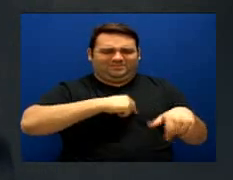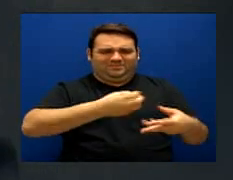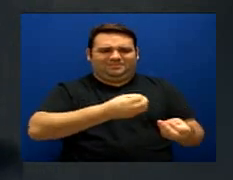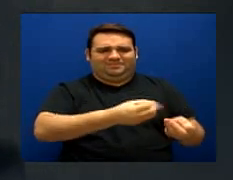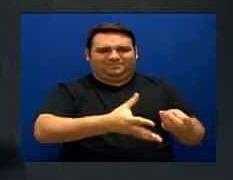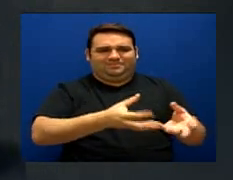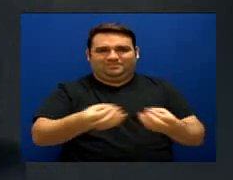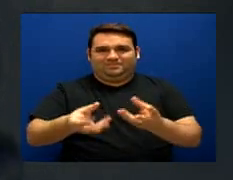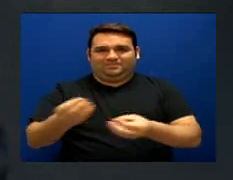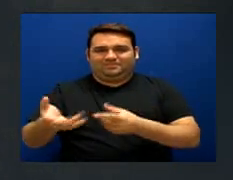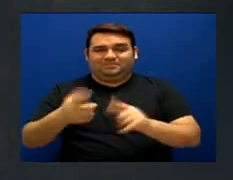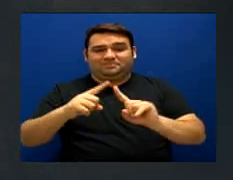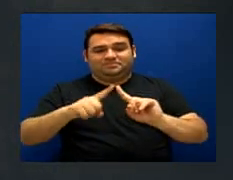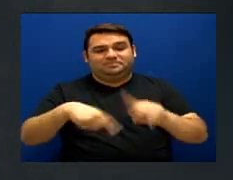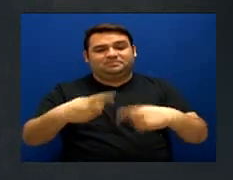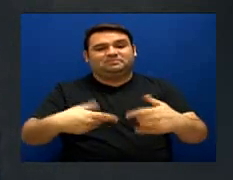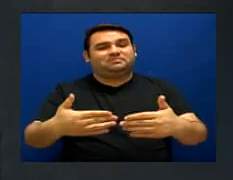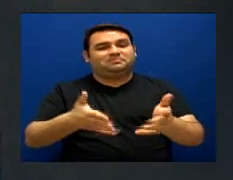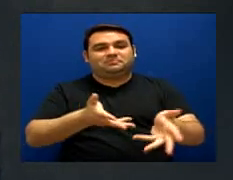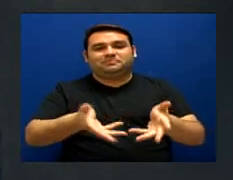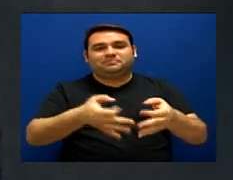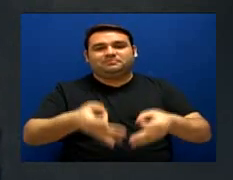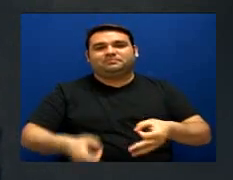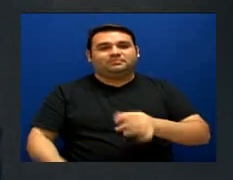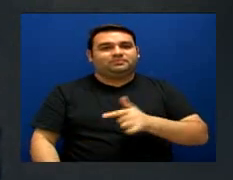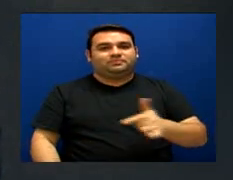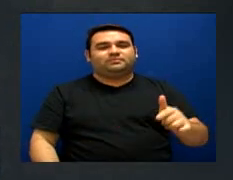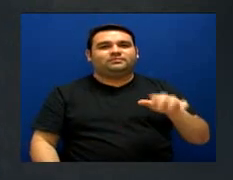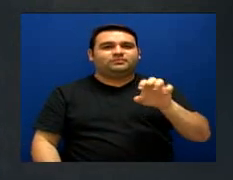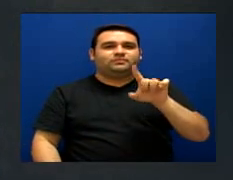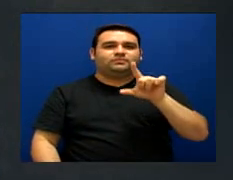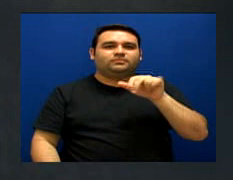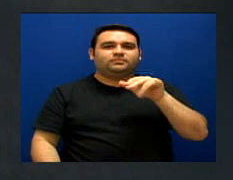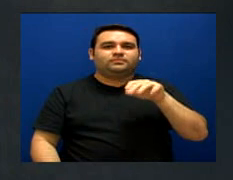animais e depois, né, não cuidam, né?